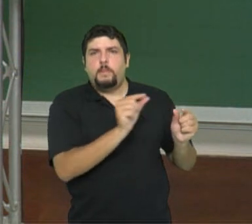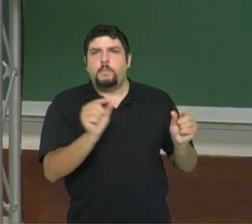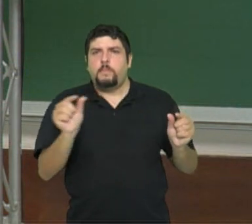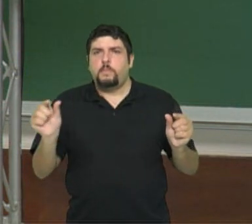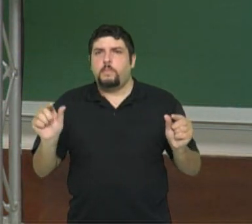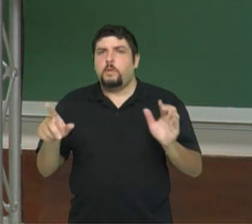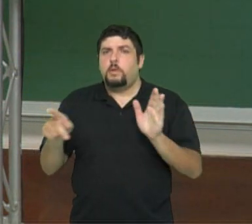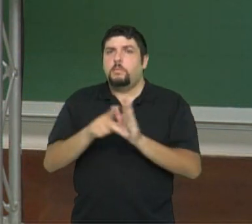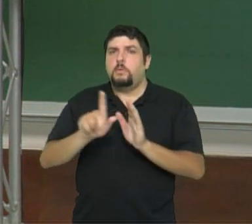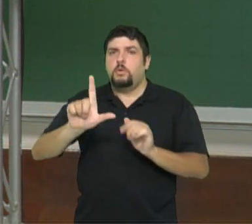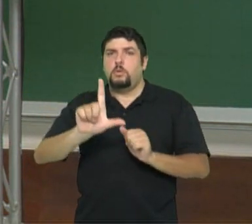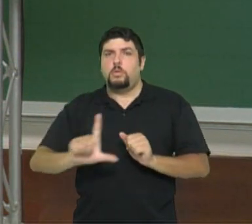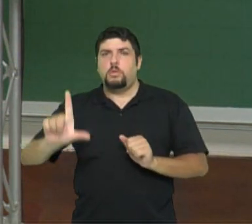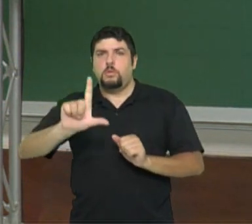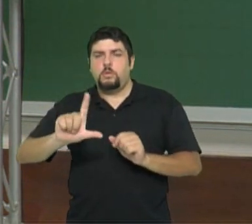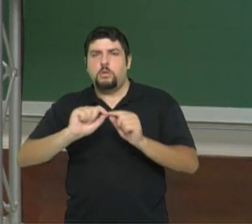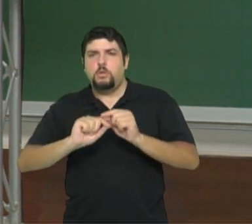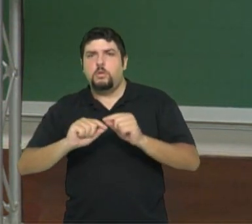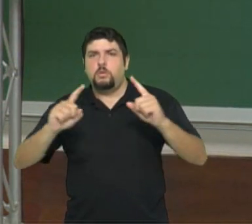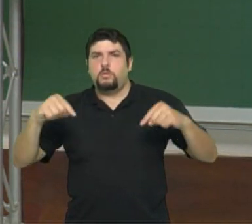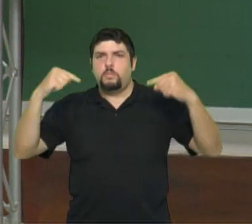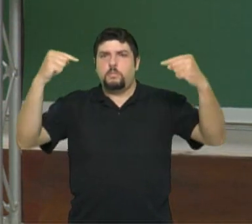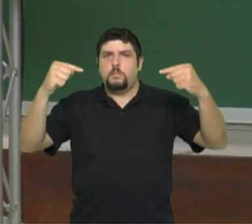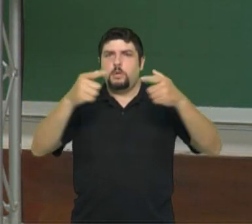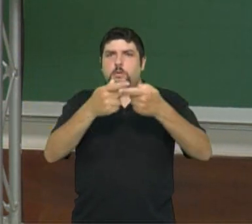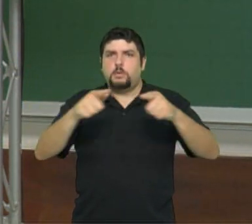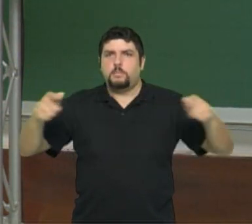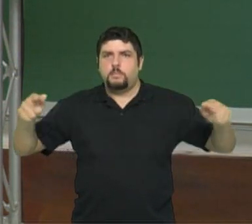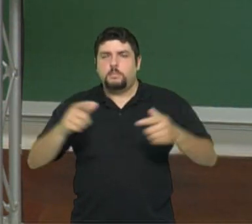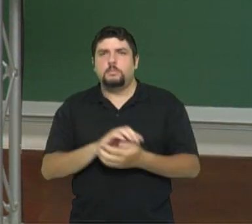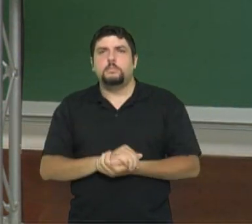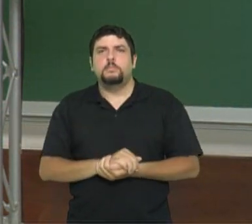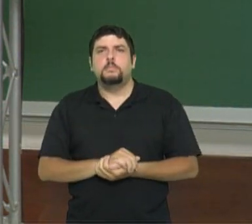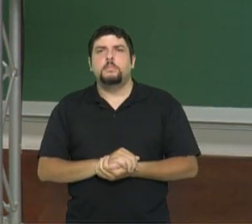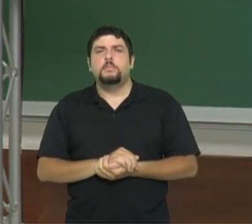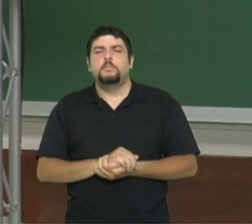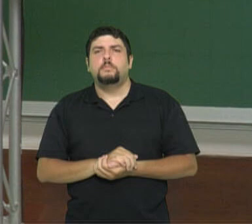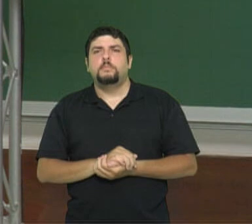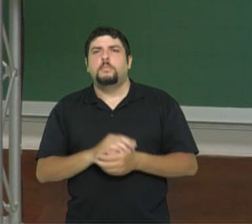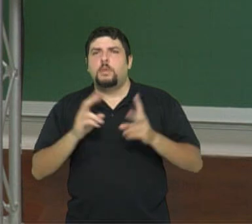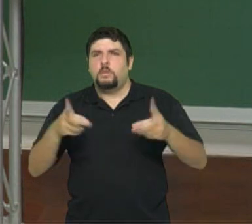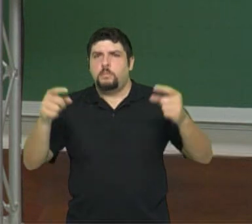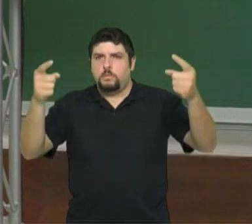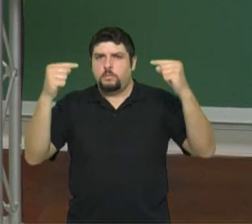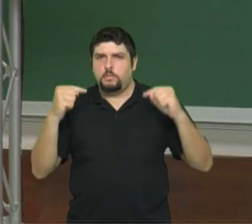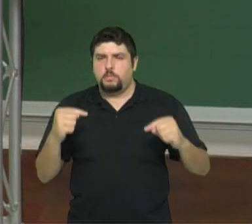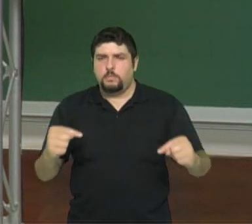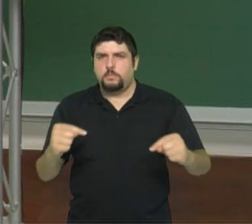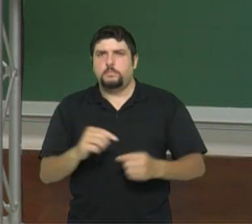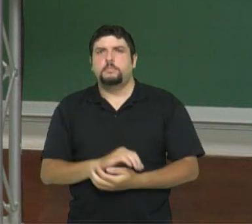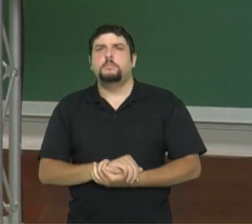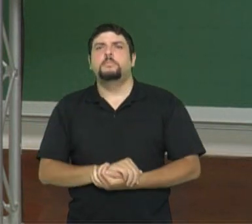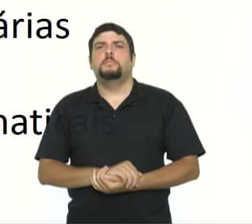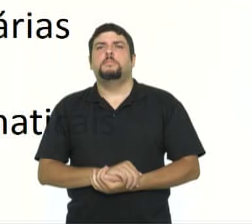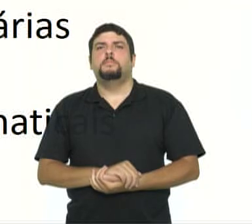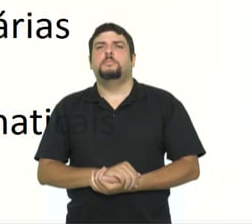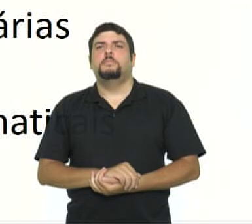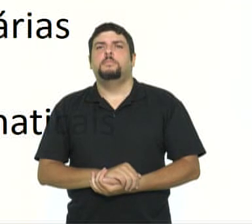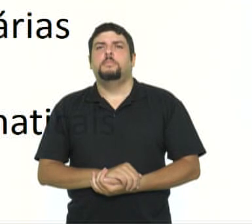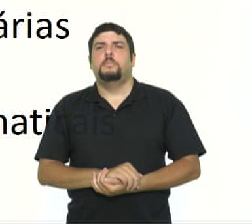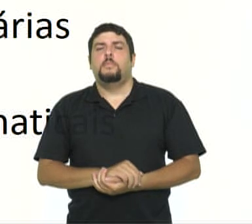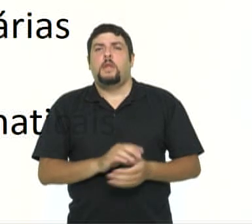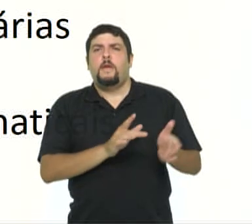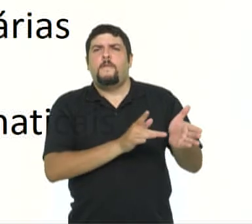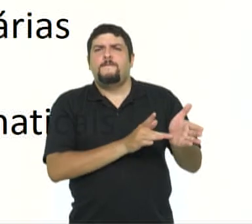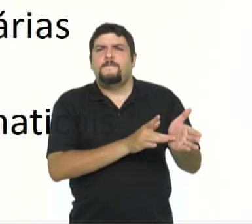e sílabas gramaticais. O mesmo acontece aqui, ó, continuando o poema lá do Fernando Pessoa. Finge